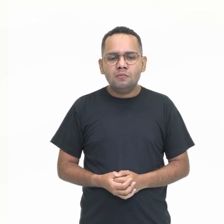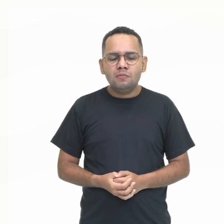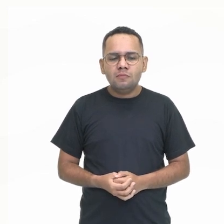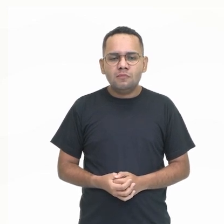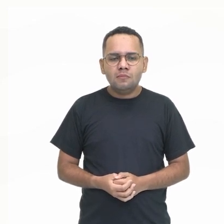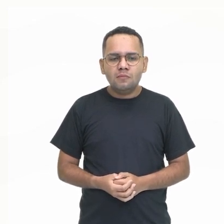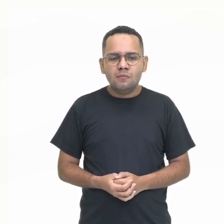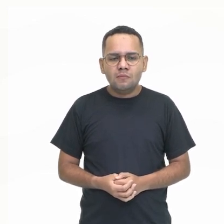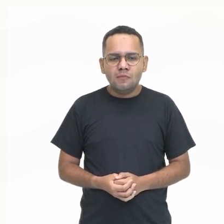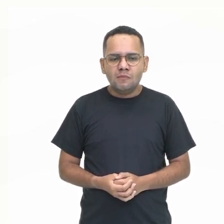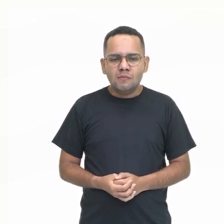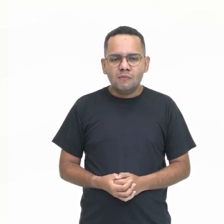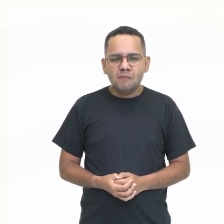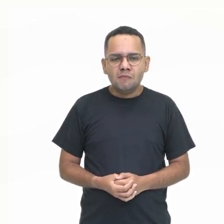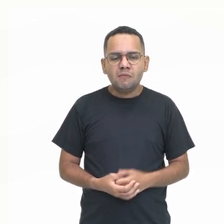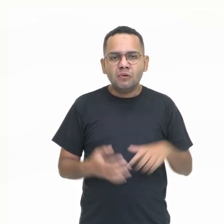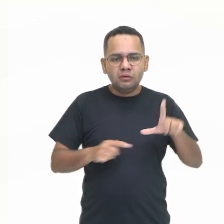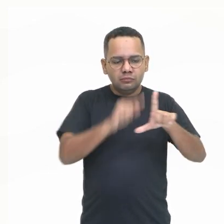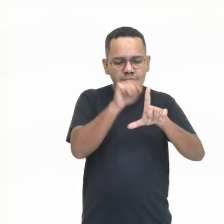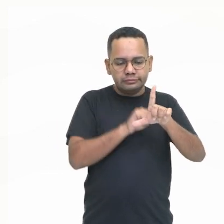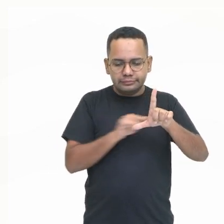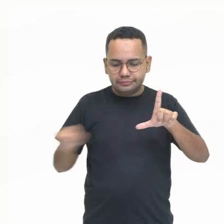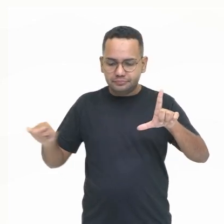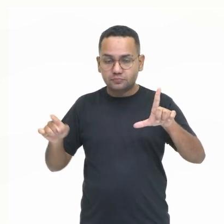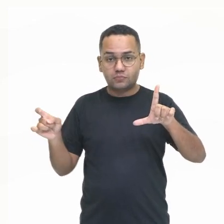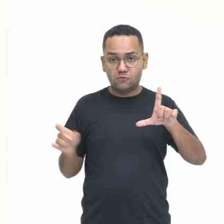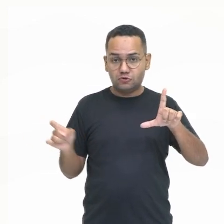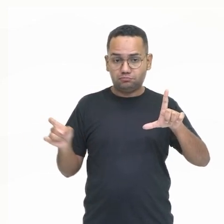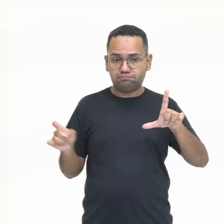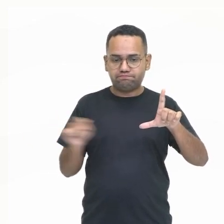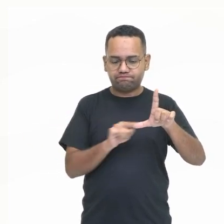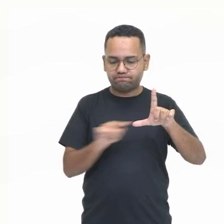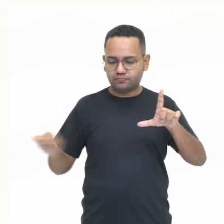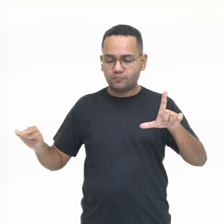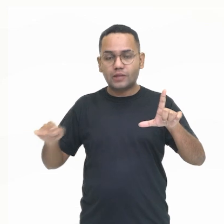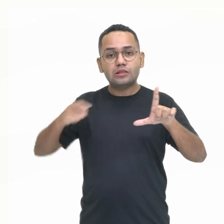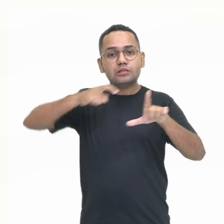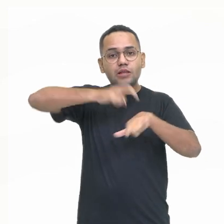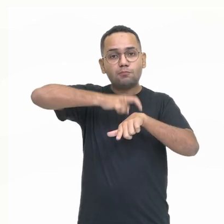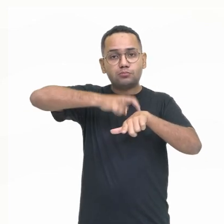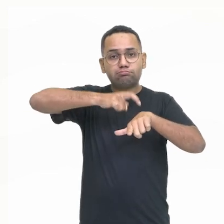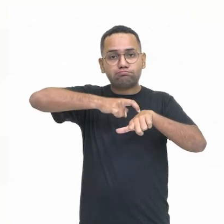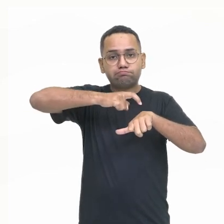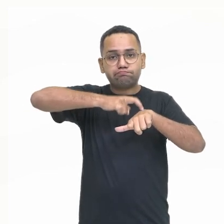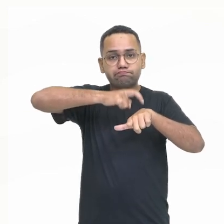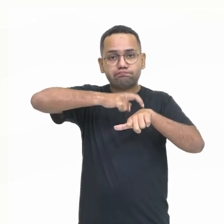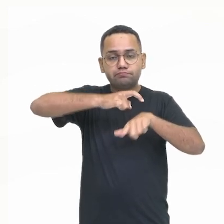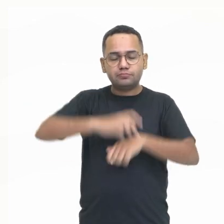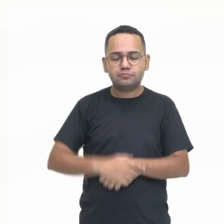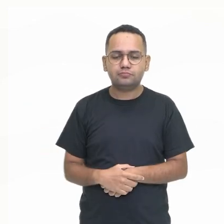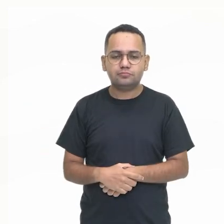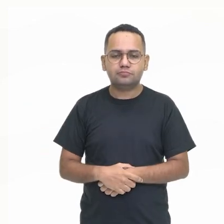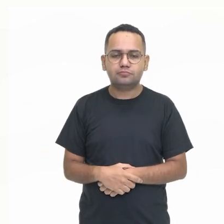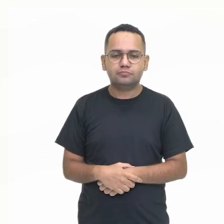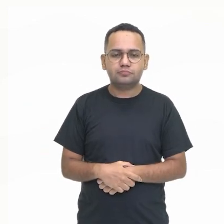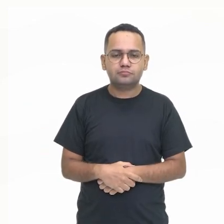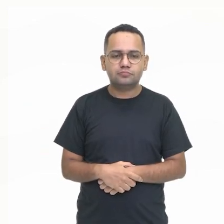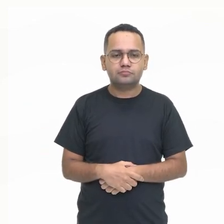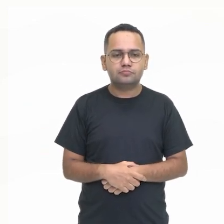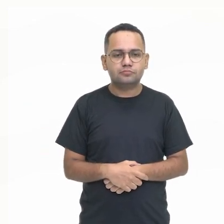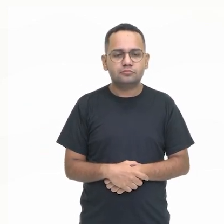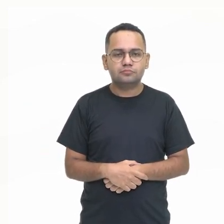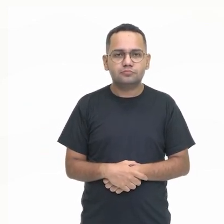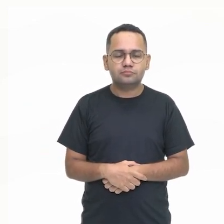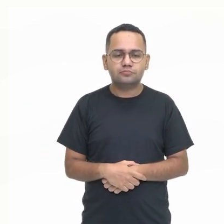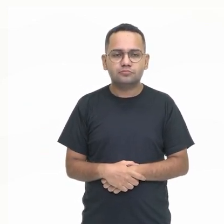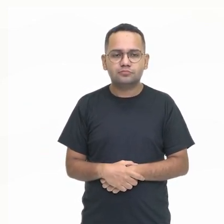representa aqui o tempo, ele representa o tempo que o reservatório demorou para ser esvaziado,